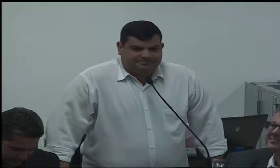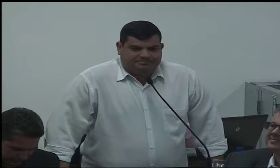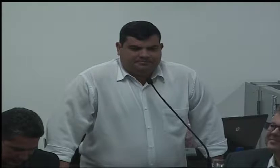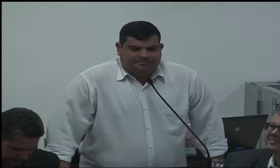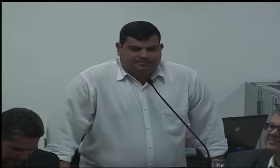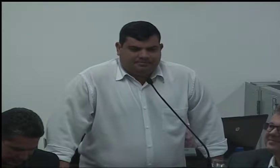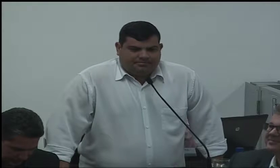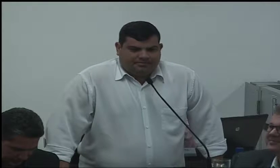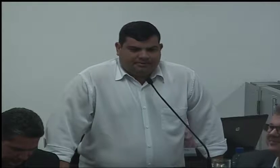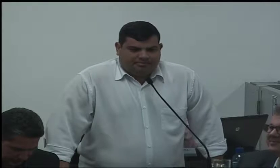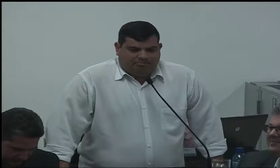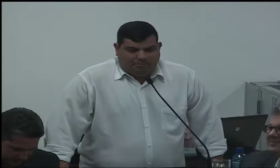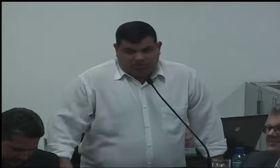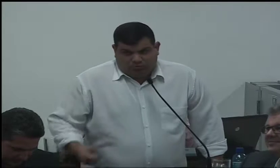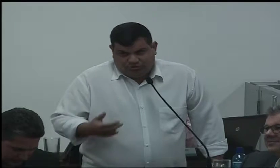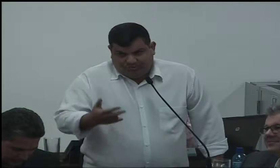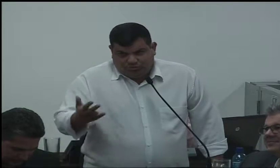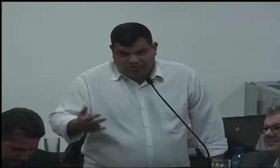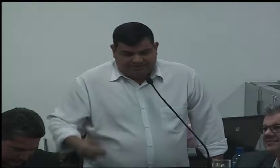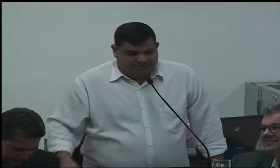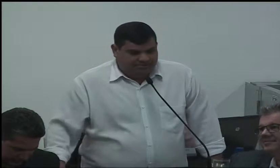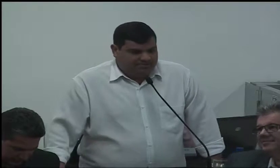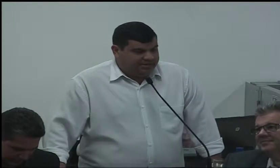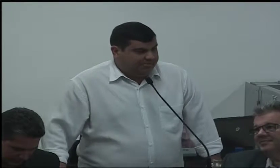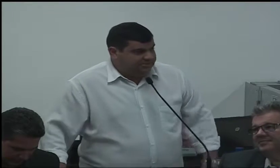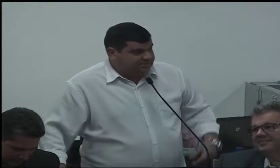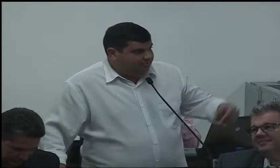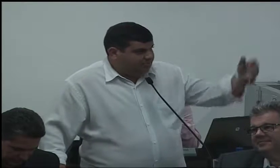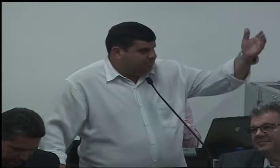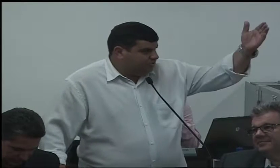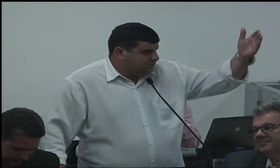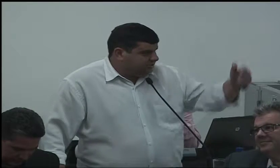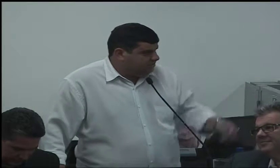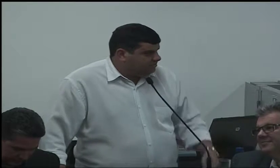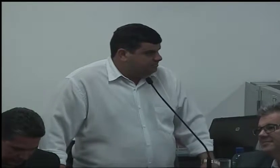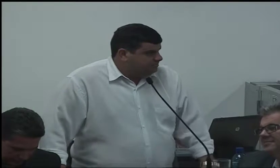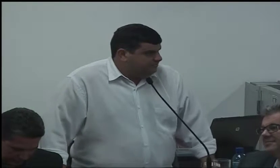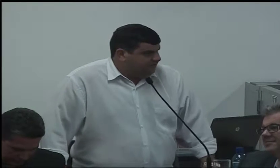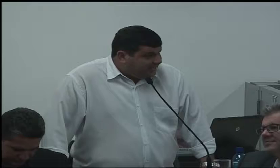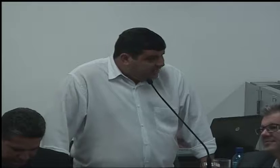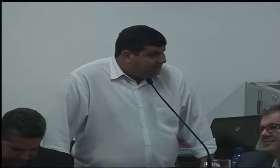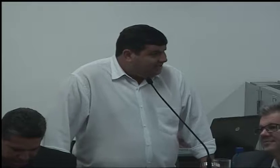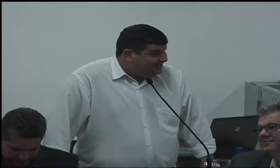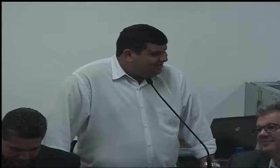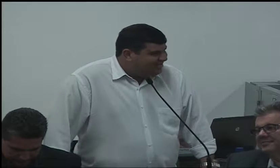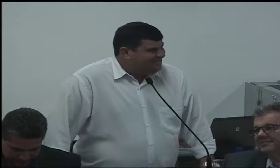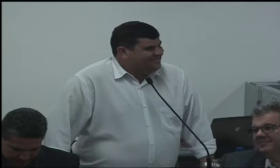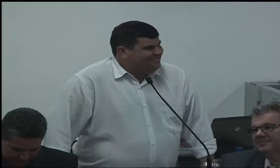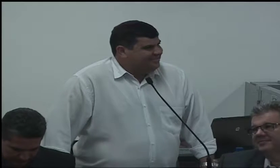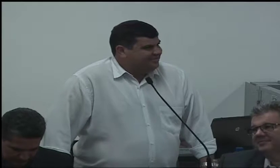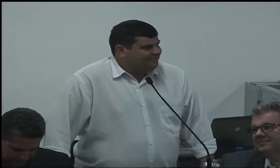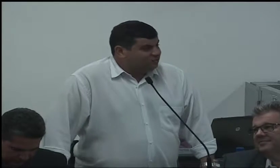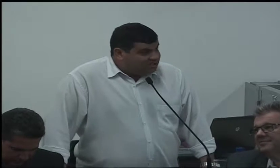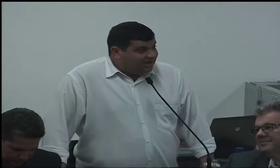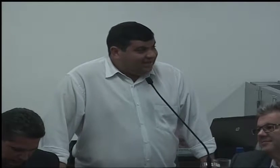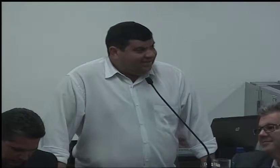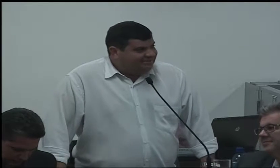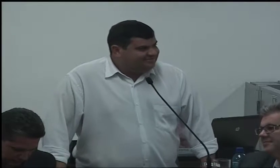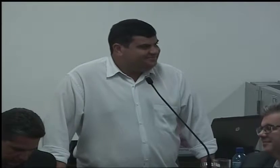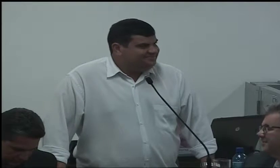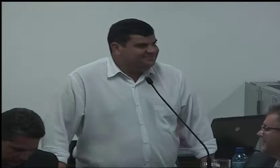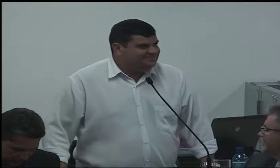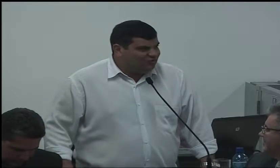a... Para poder contribuir também, parabenizar pela exposição Flick. Vou estar